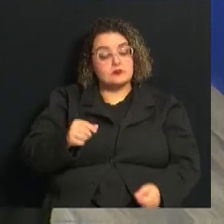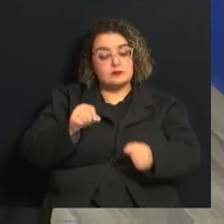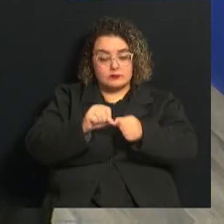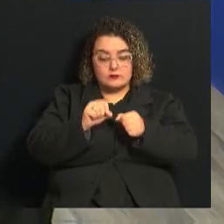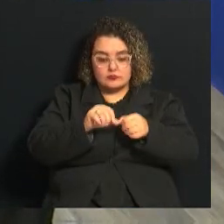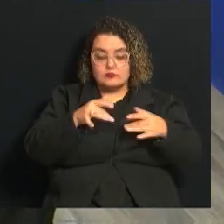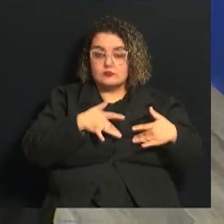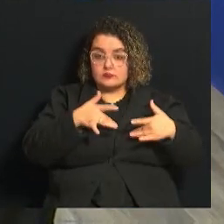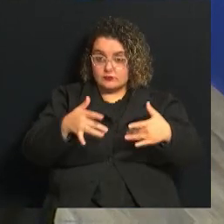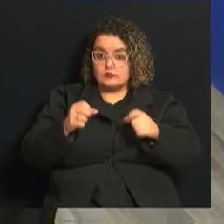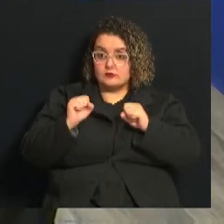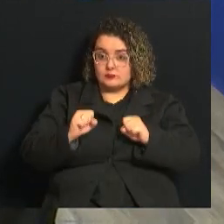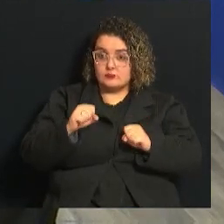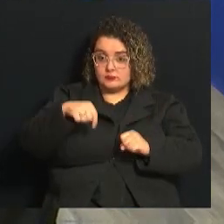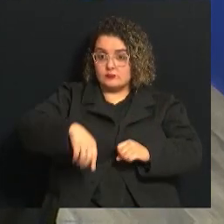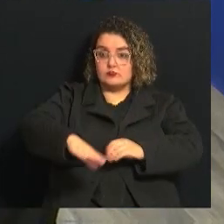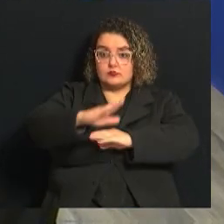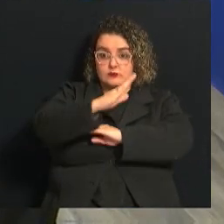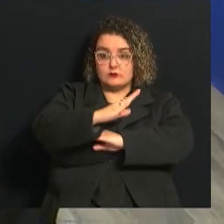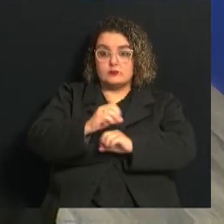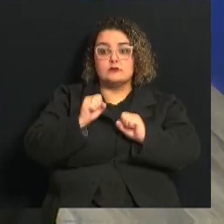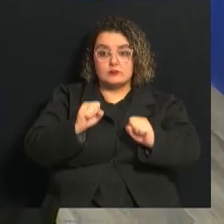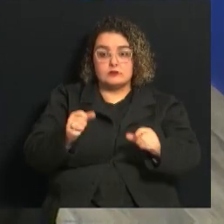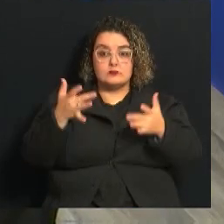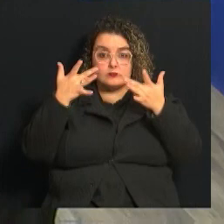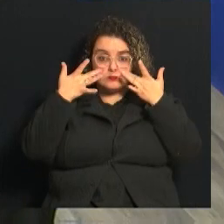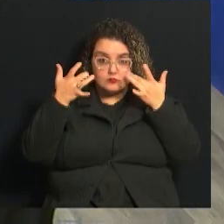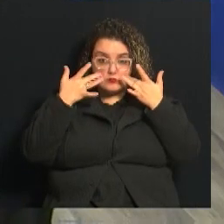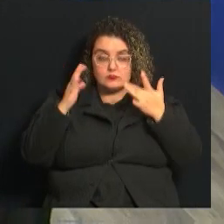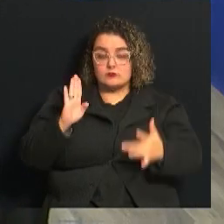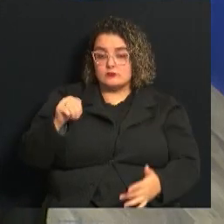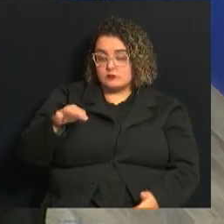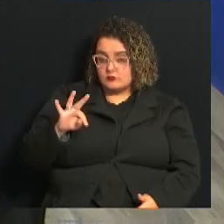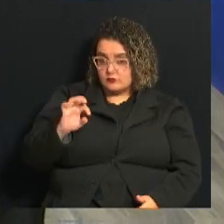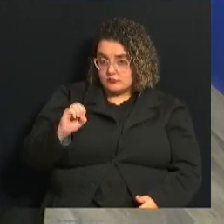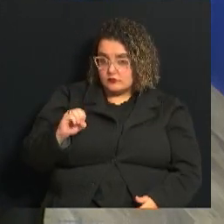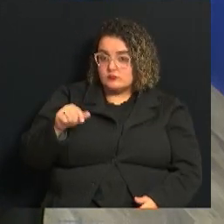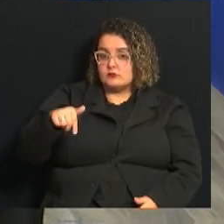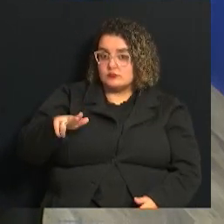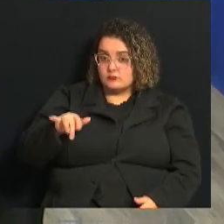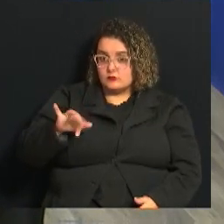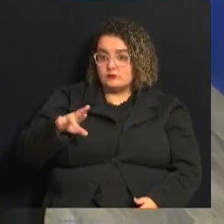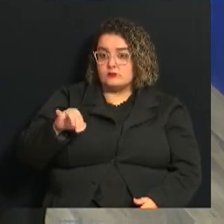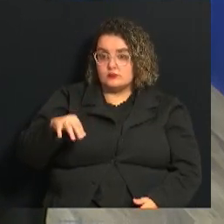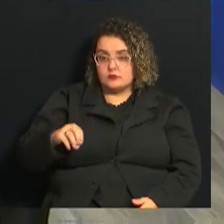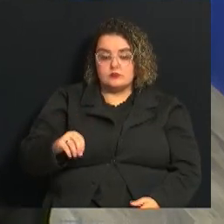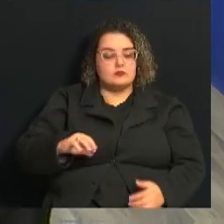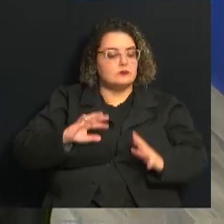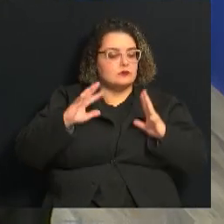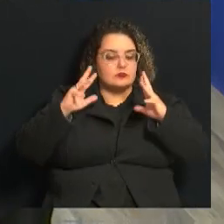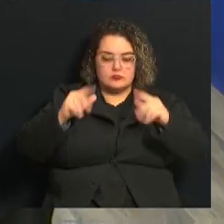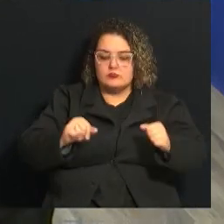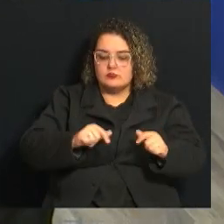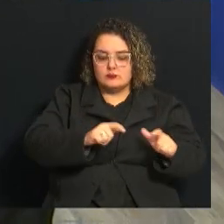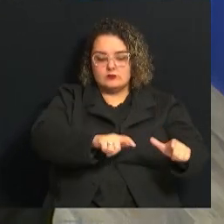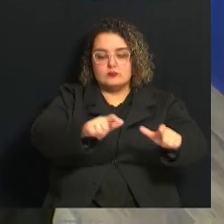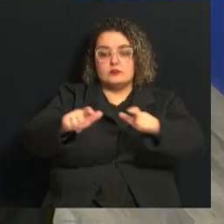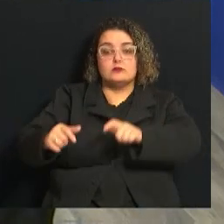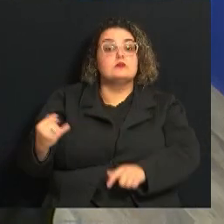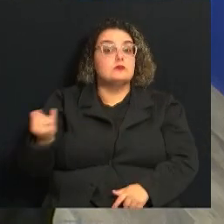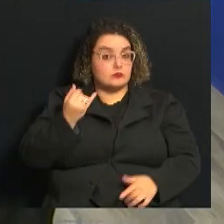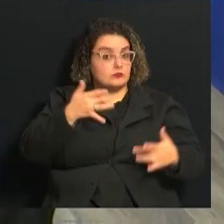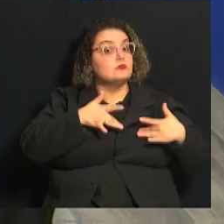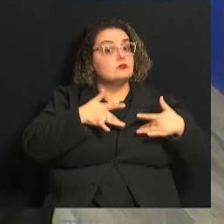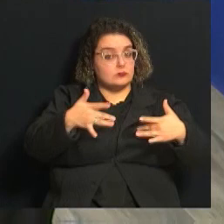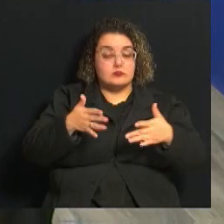Pode ser aqui na câmara de Campinas pode ser no teatro bem ele não tem pontos espalhados por toda a cidade o importante é do a neste